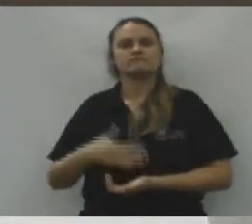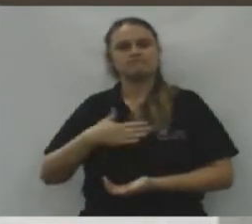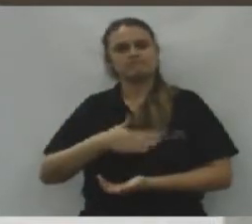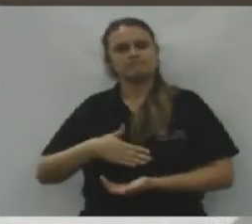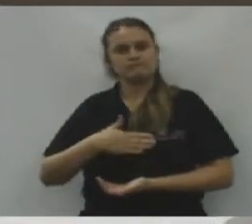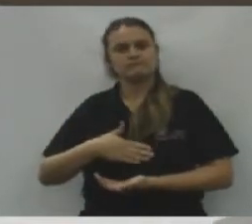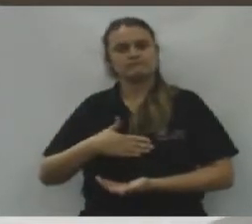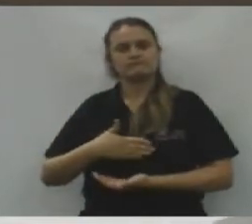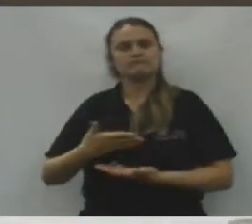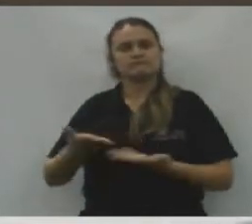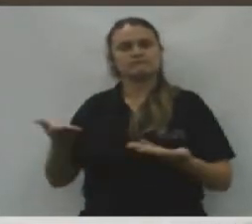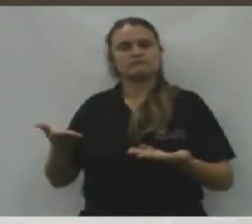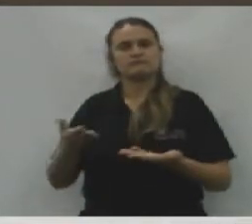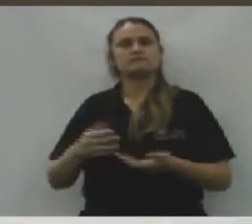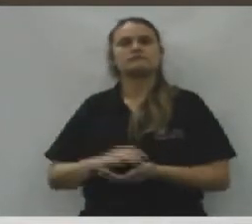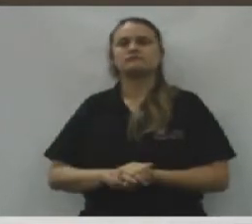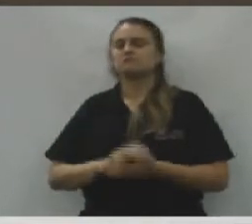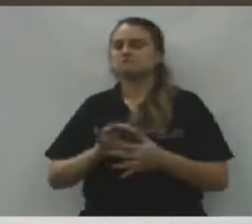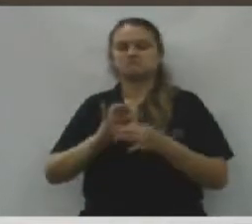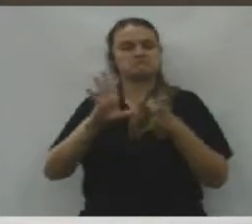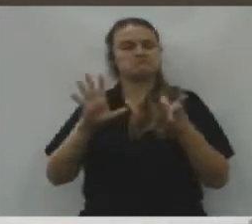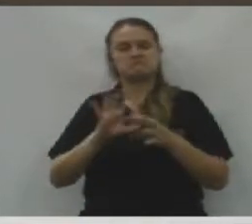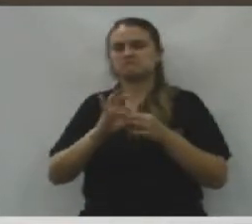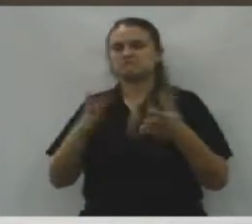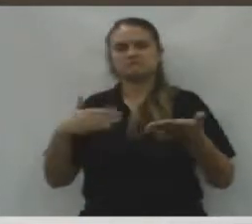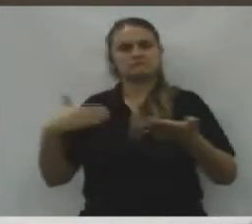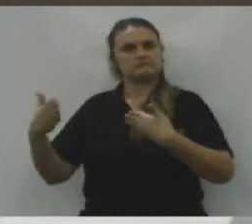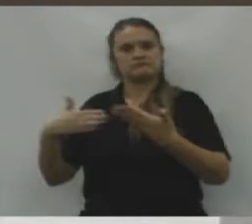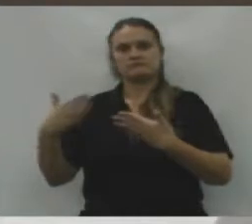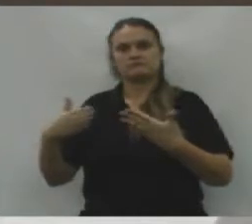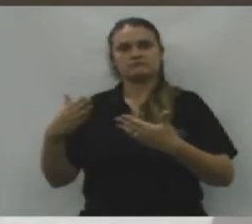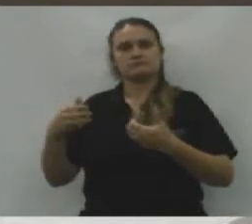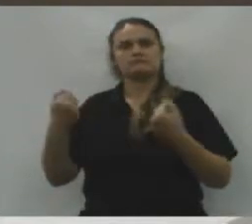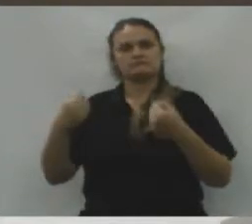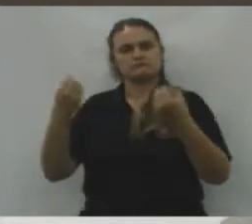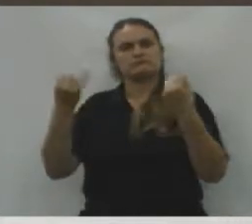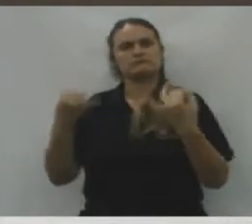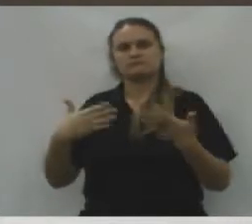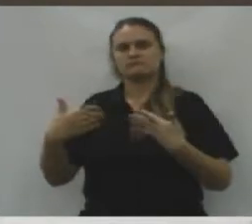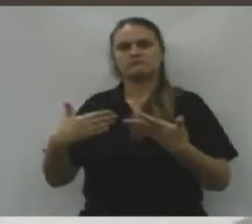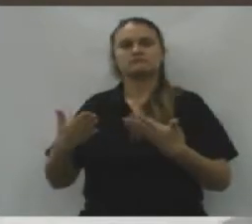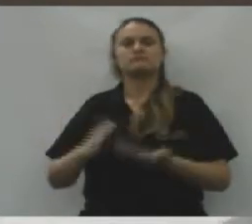e consideração e coloco-me à disposição para maiores